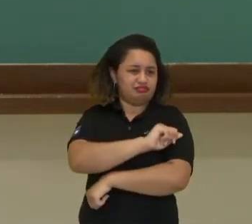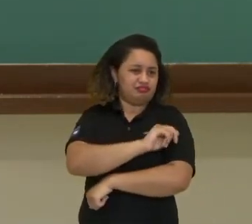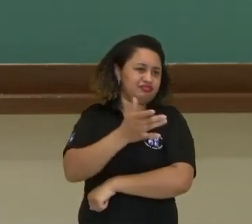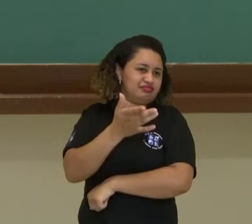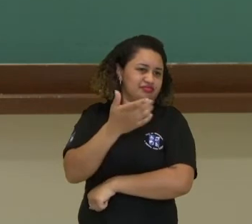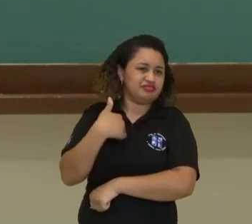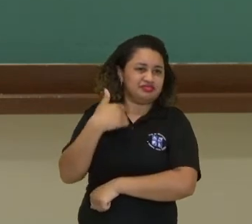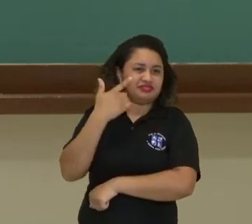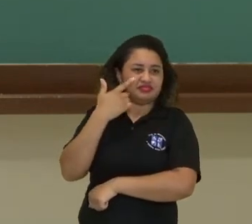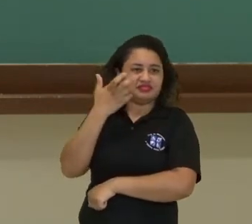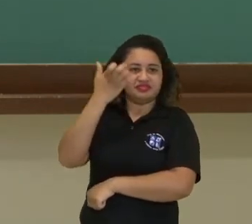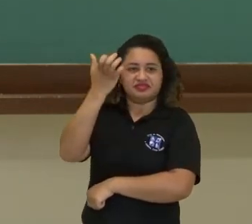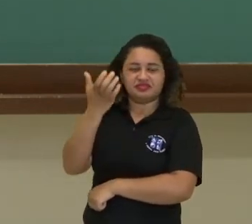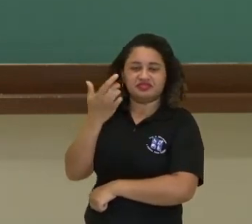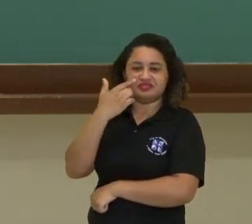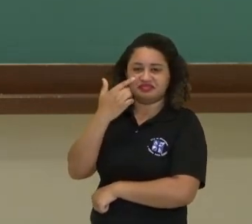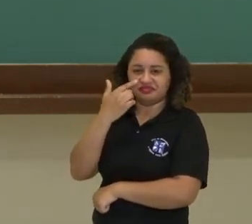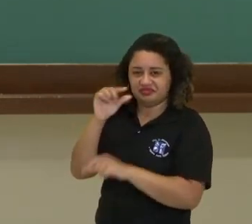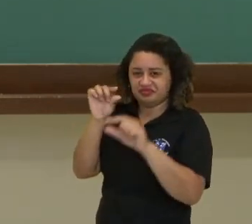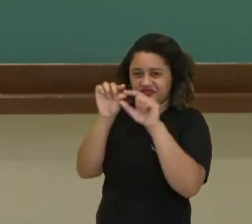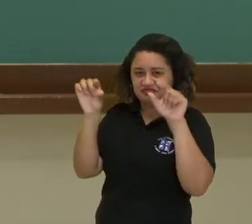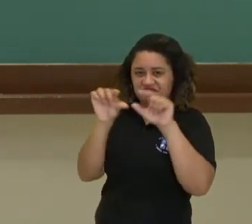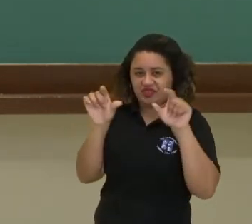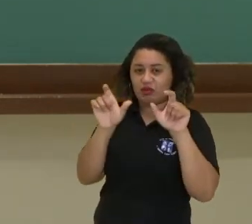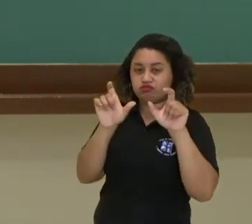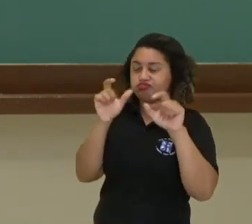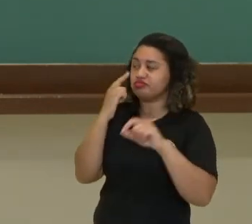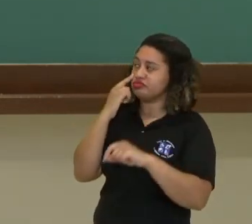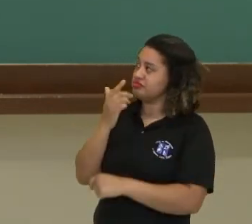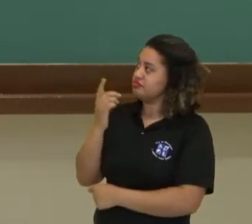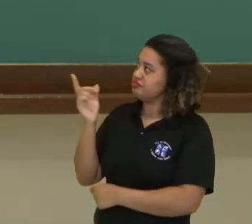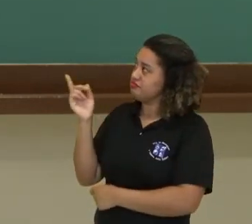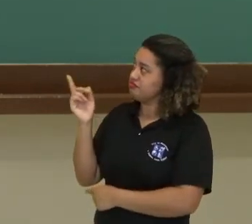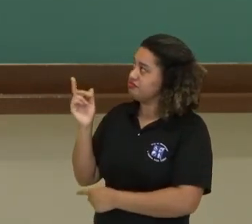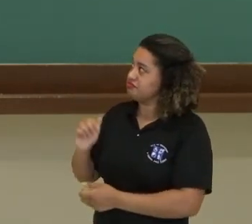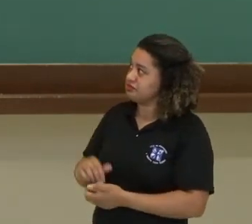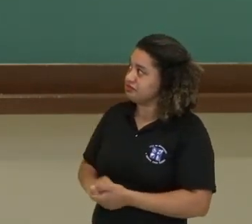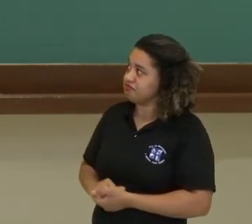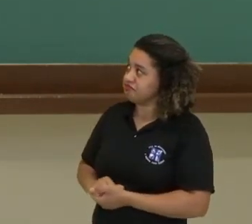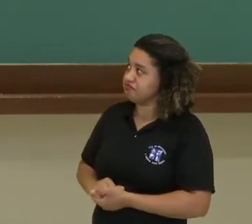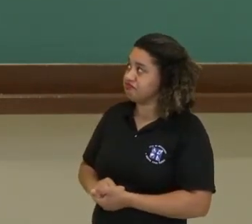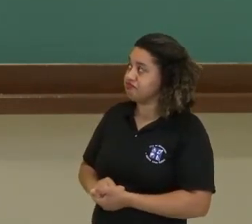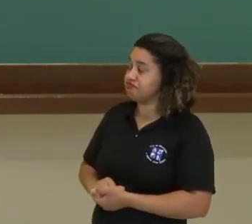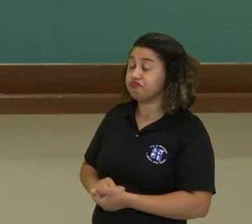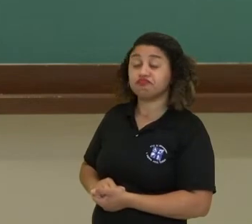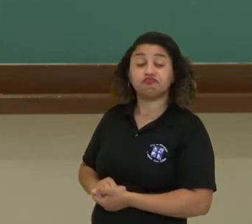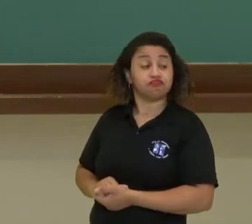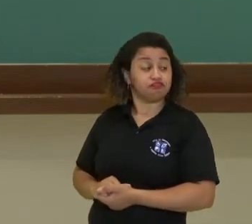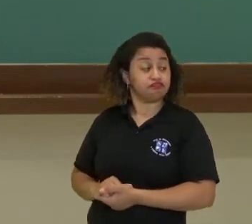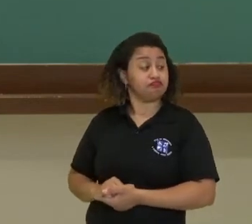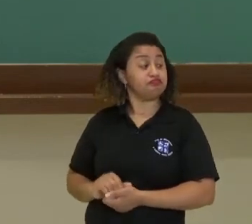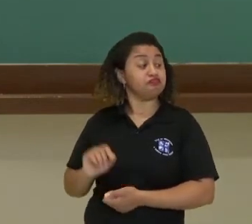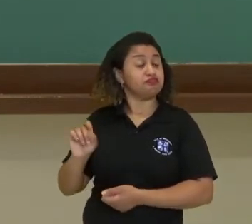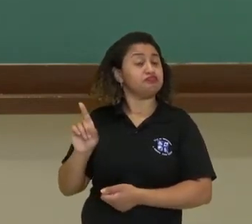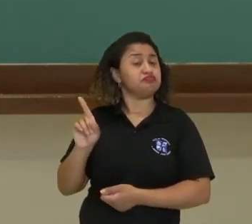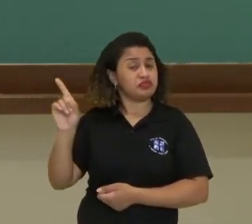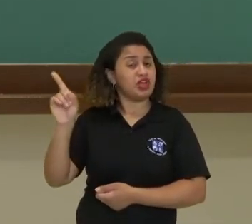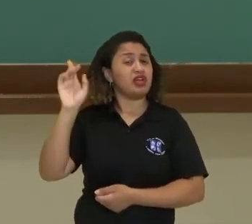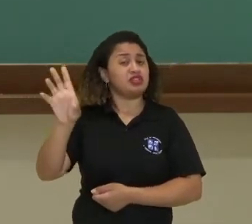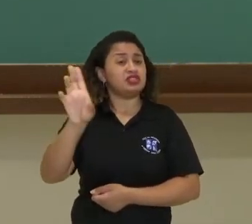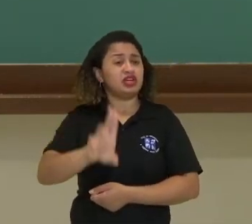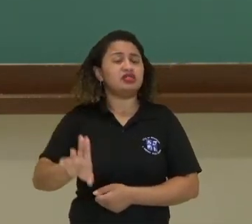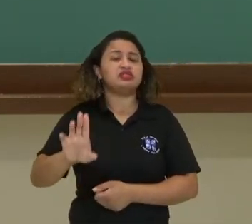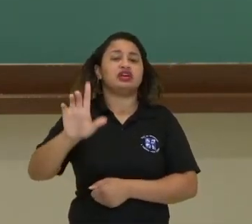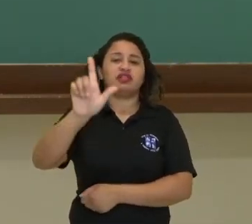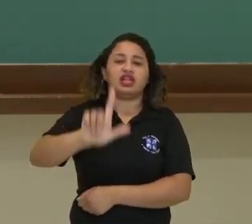né orgulhar-me Ia dos meus alunos que é o verbo orgulhar no futuro do pretérito então isso já foi muito usado